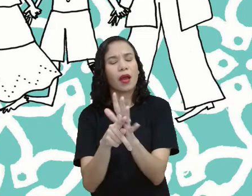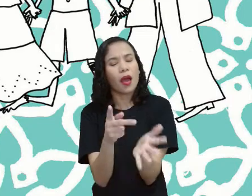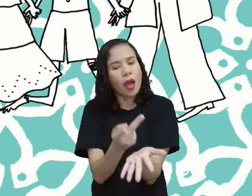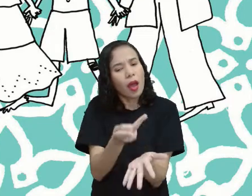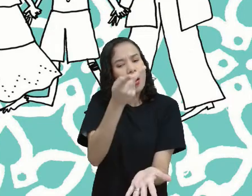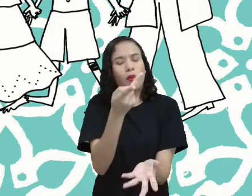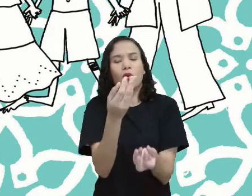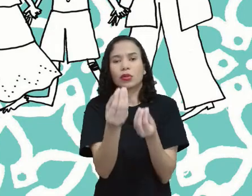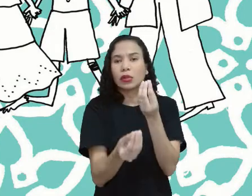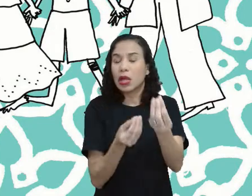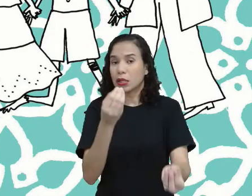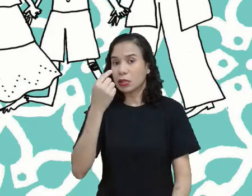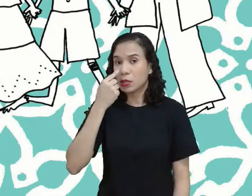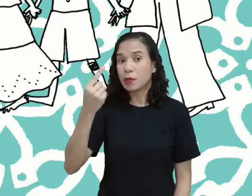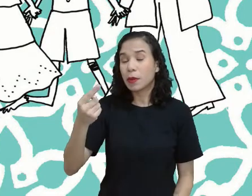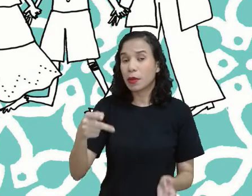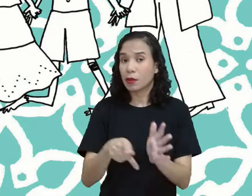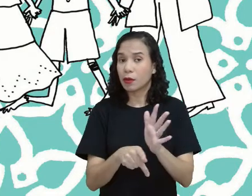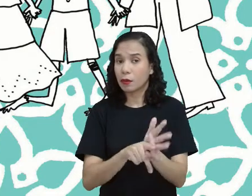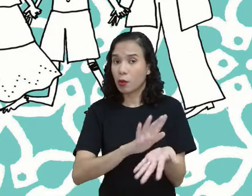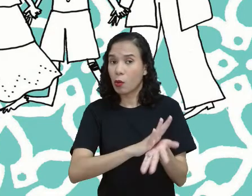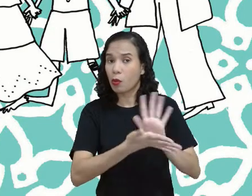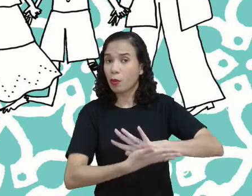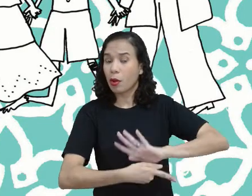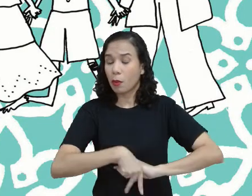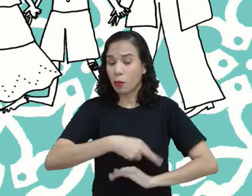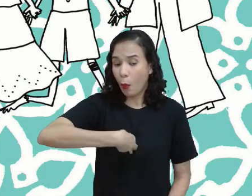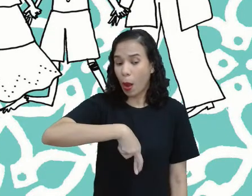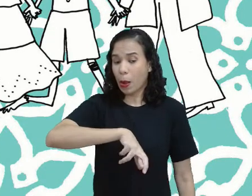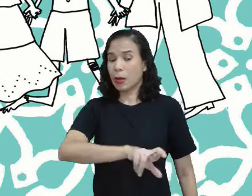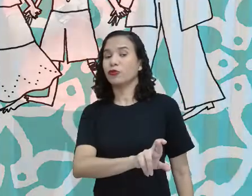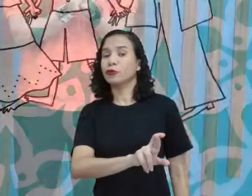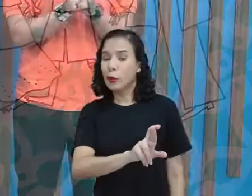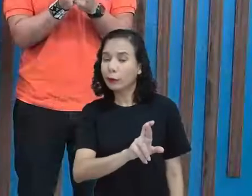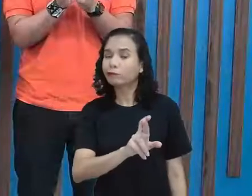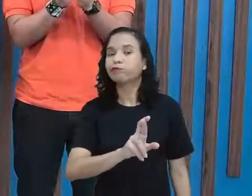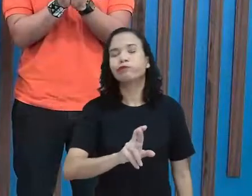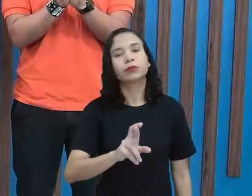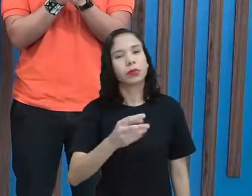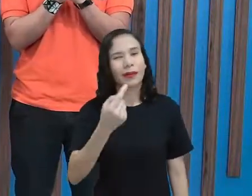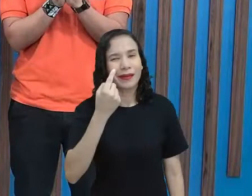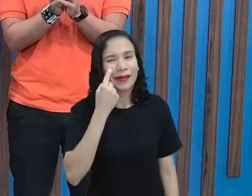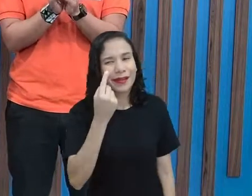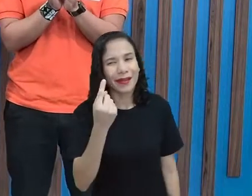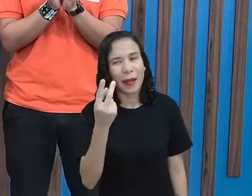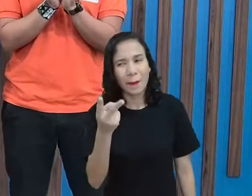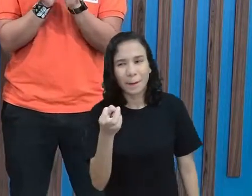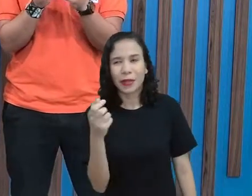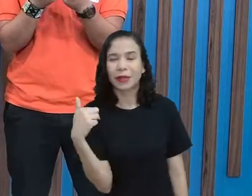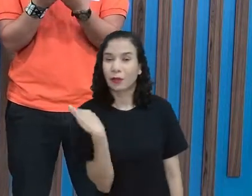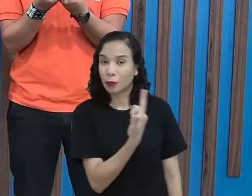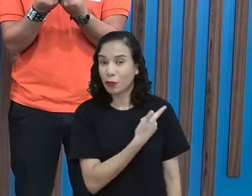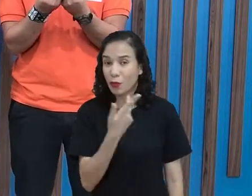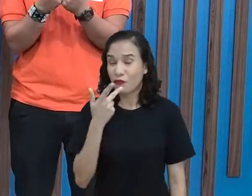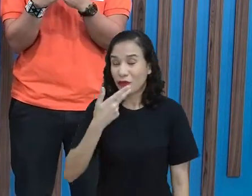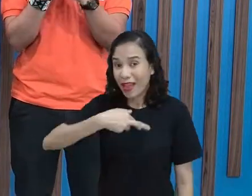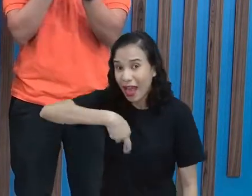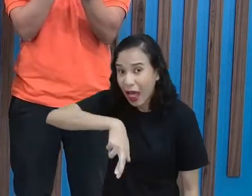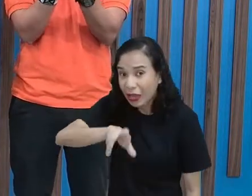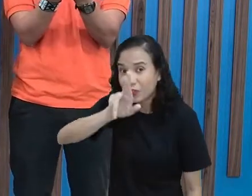né, através da intolerância religiosa, que é aquela coisa, né? Agora veja, se a gente está falando de uma questão religiosa,